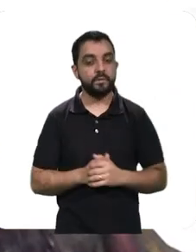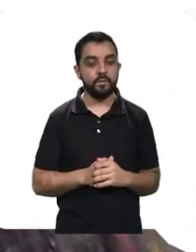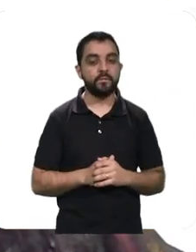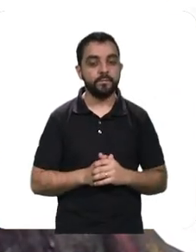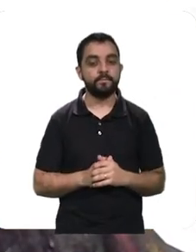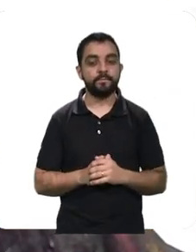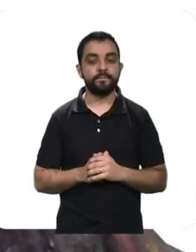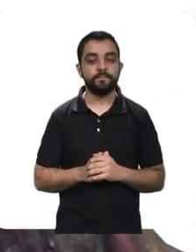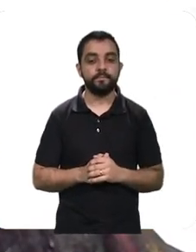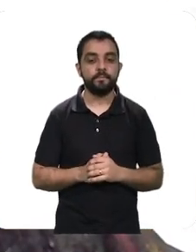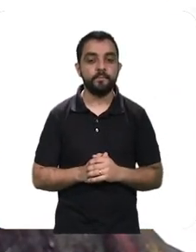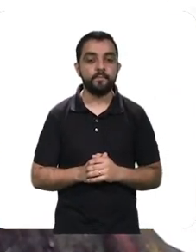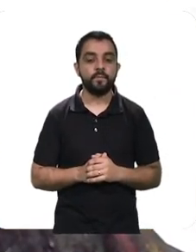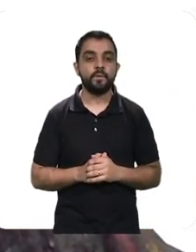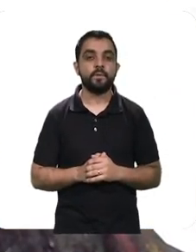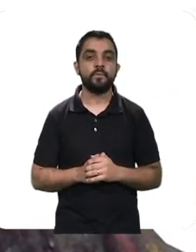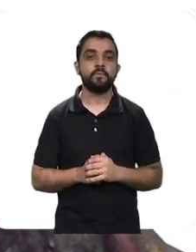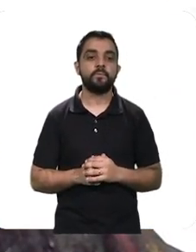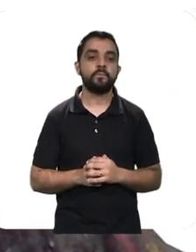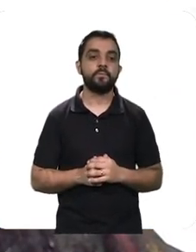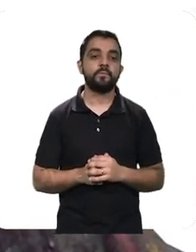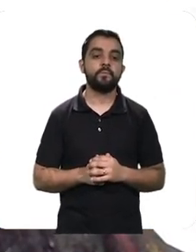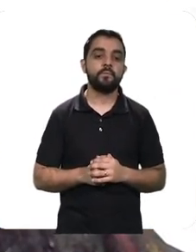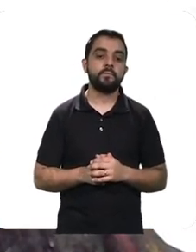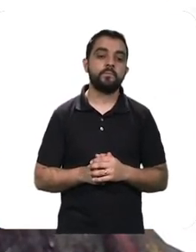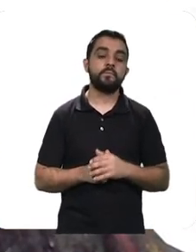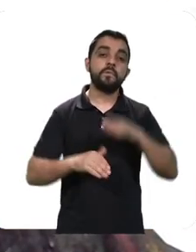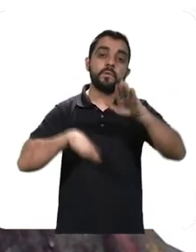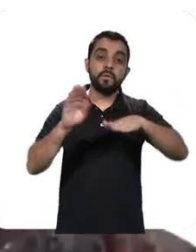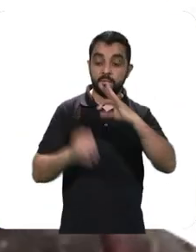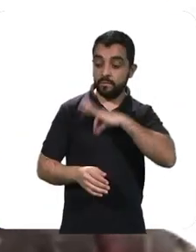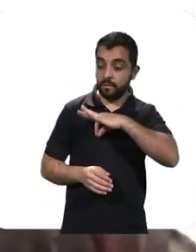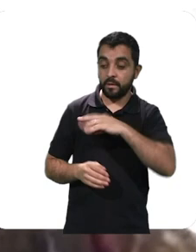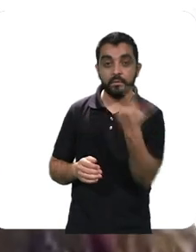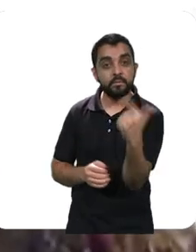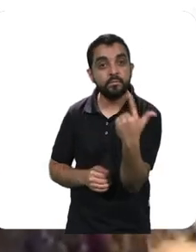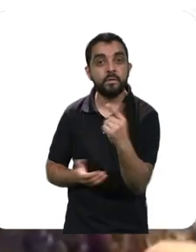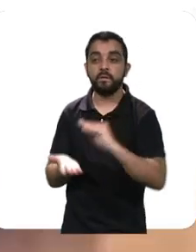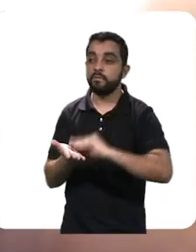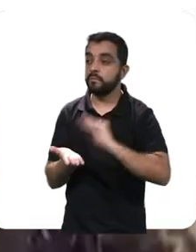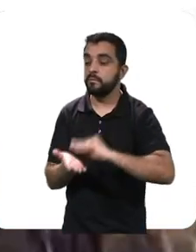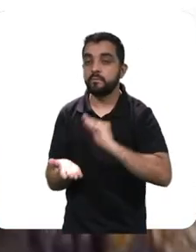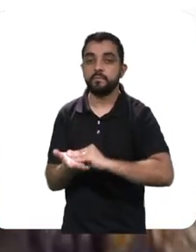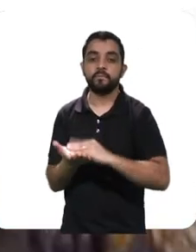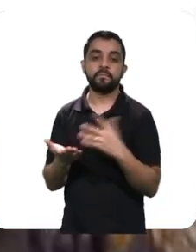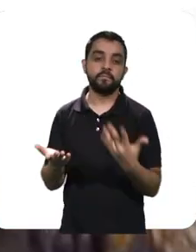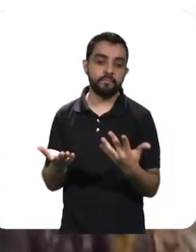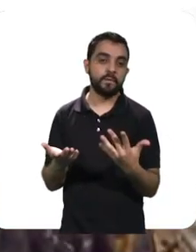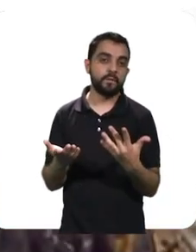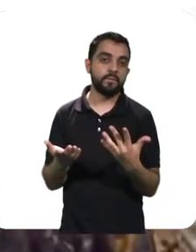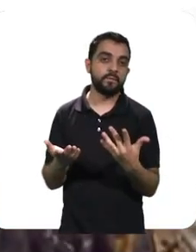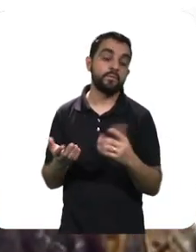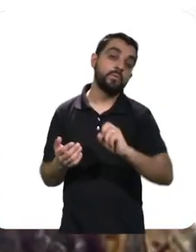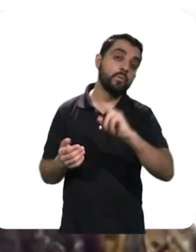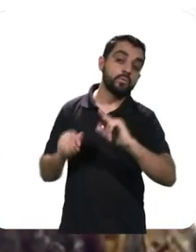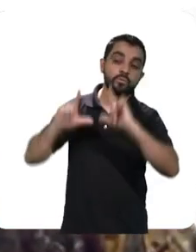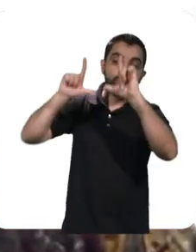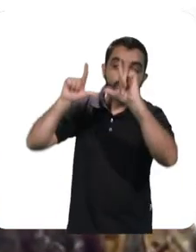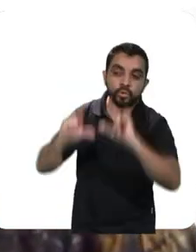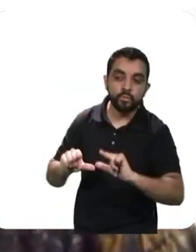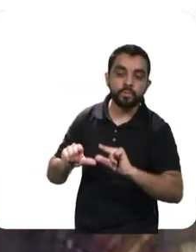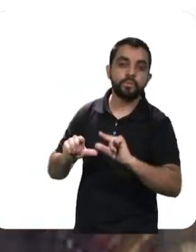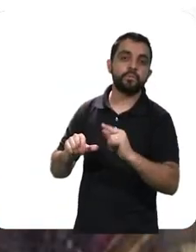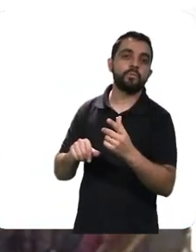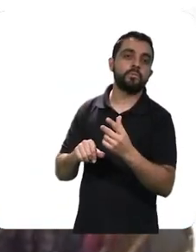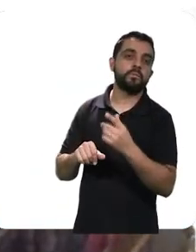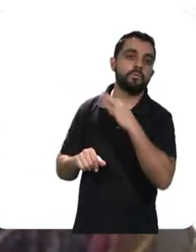população informal, então, não ter o ganho, ter a queda